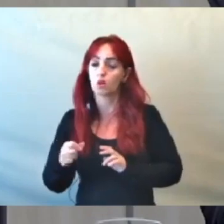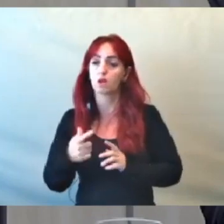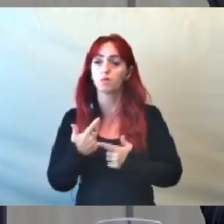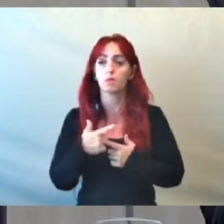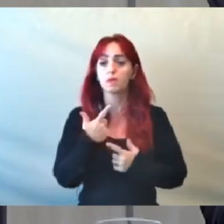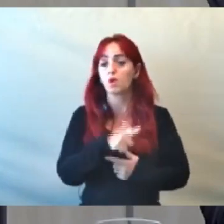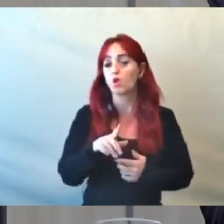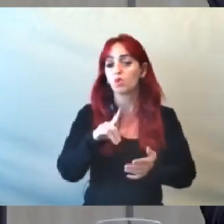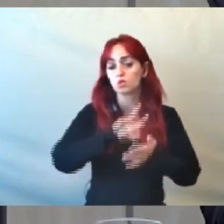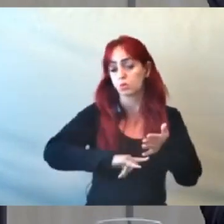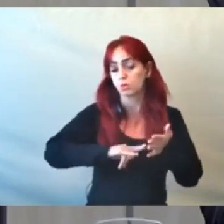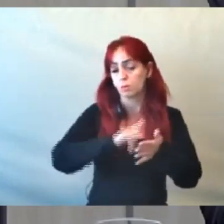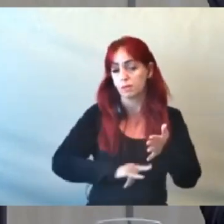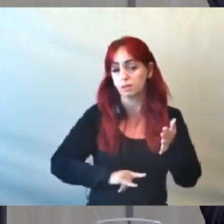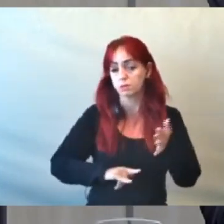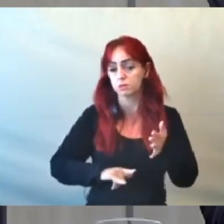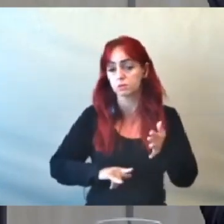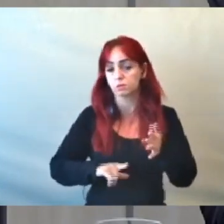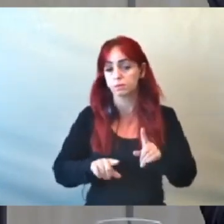protocolo